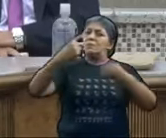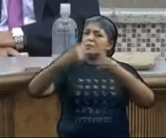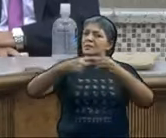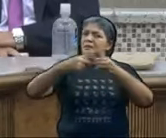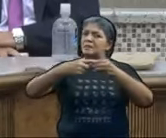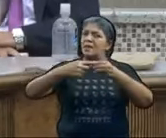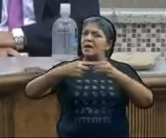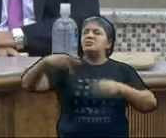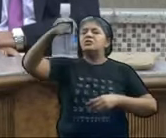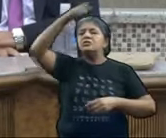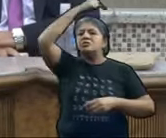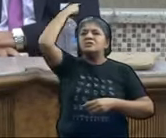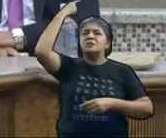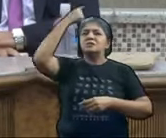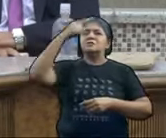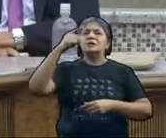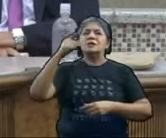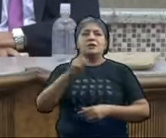nunca mais,